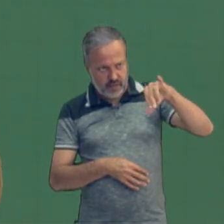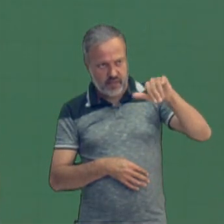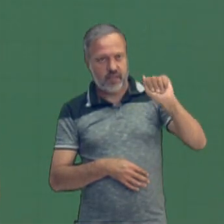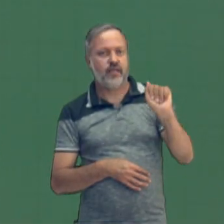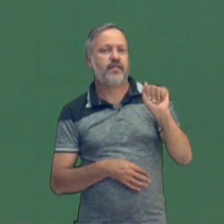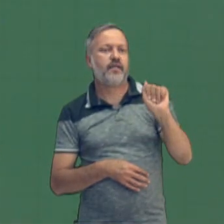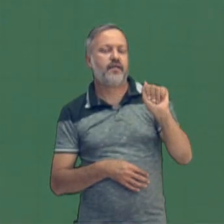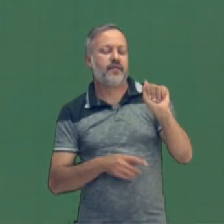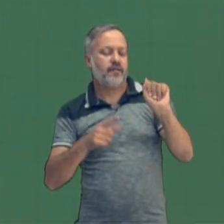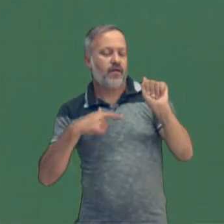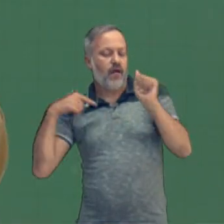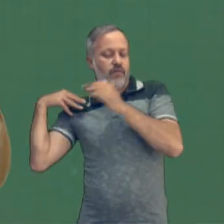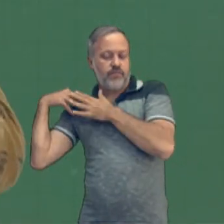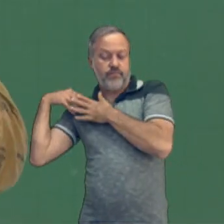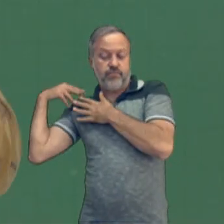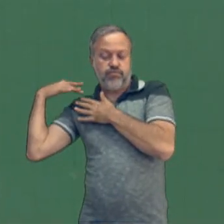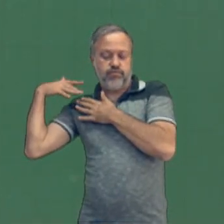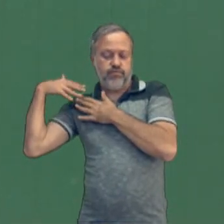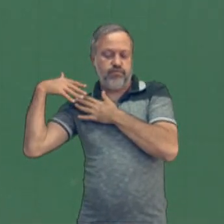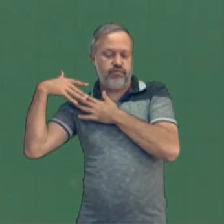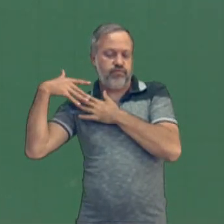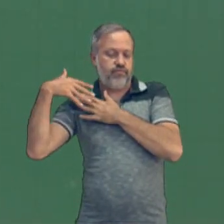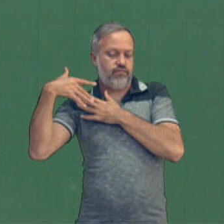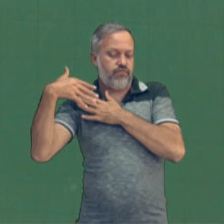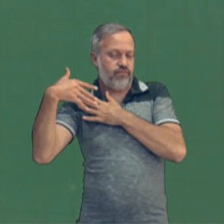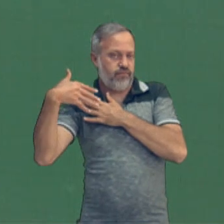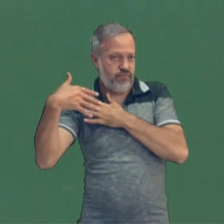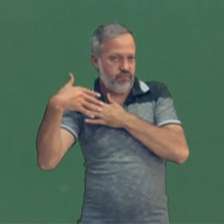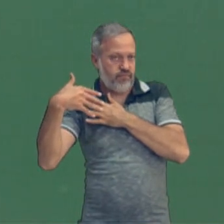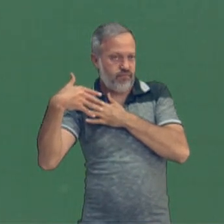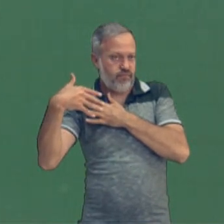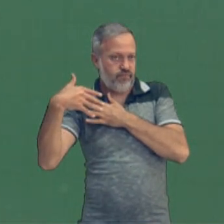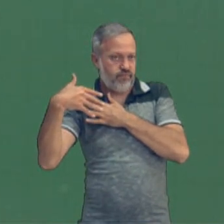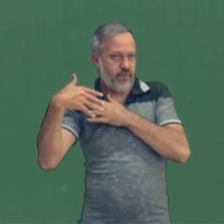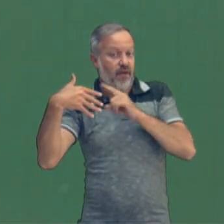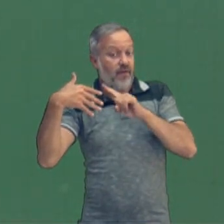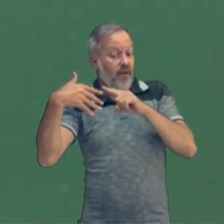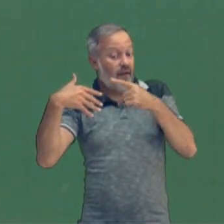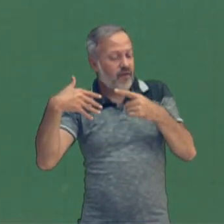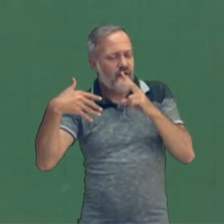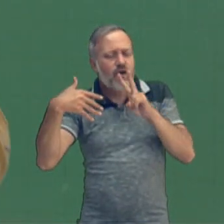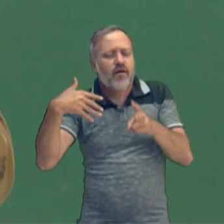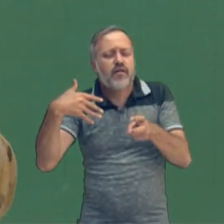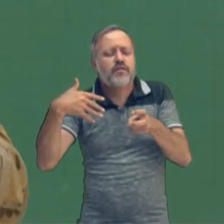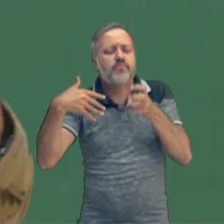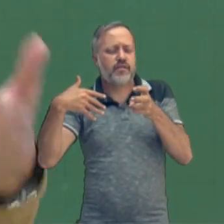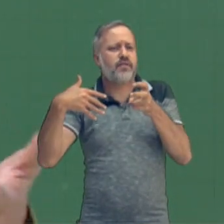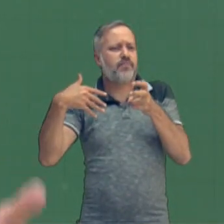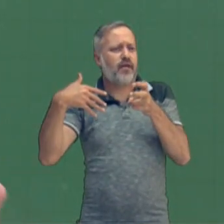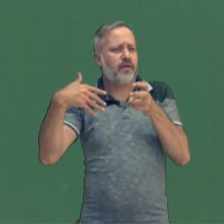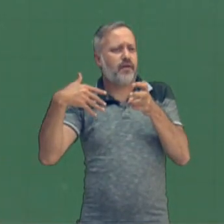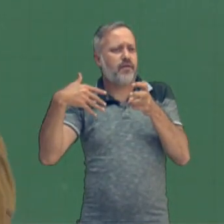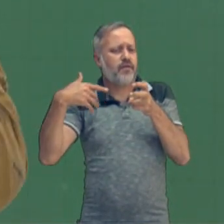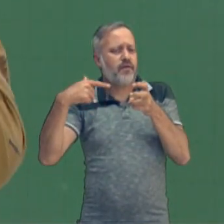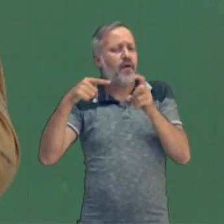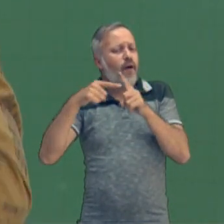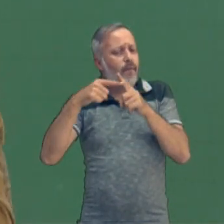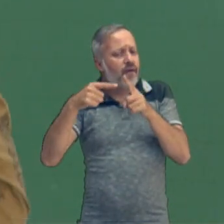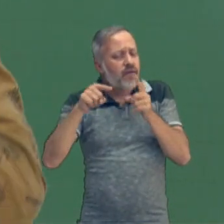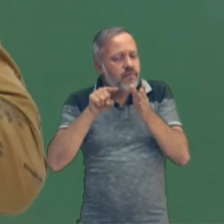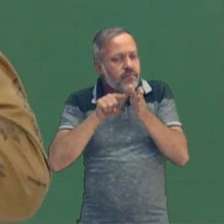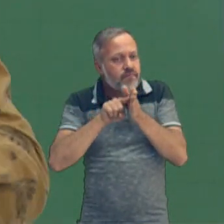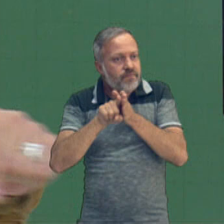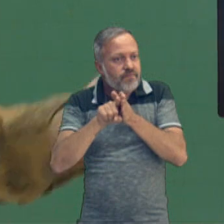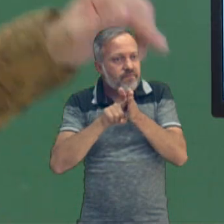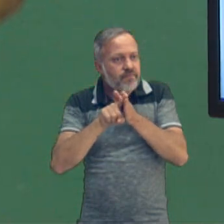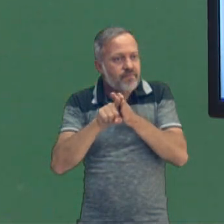ciência muda, não é um dogma, né? A ciência opera com paradigma, ou seja, com modelos e não com verdades.